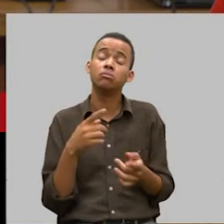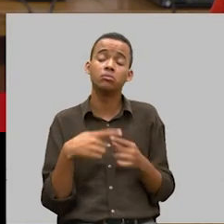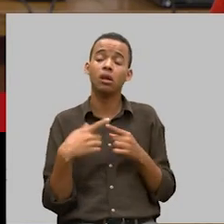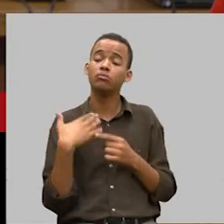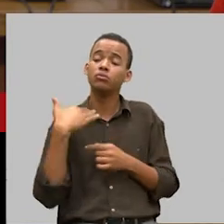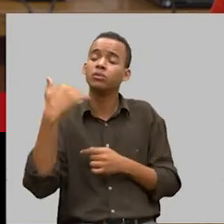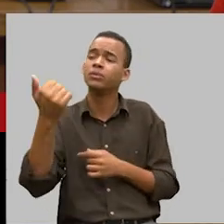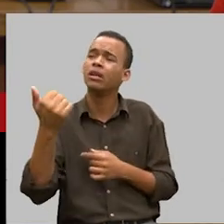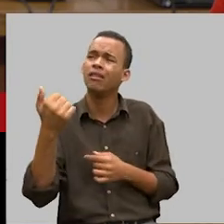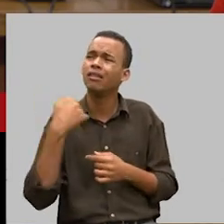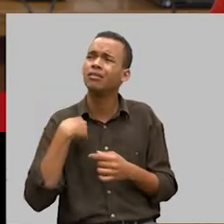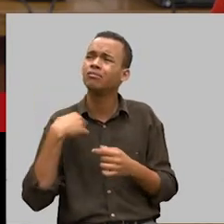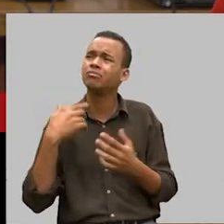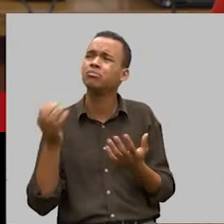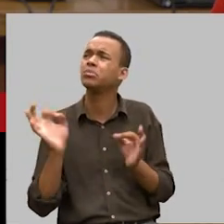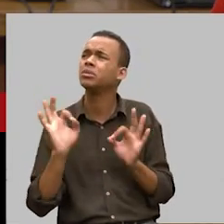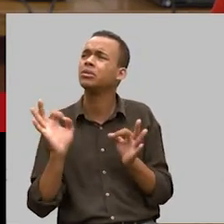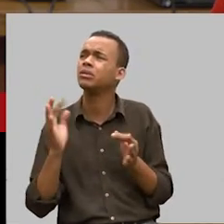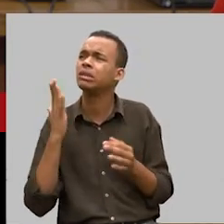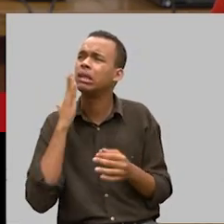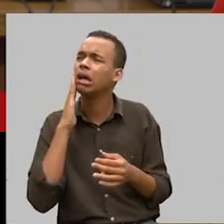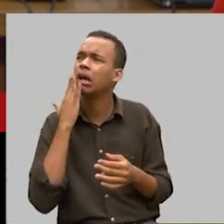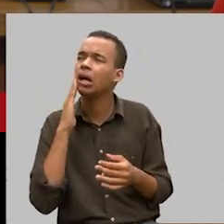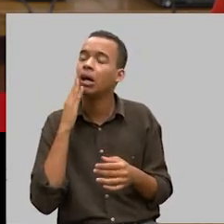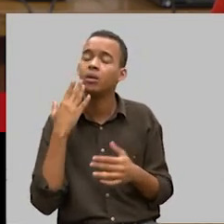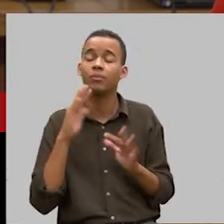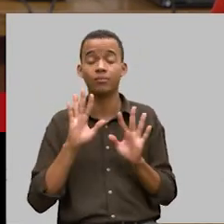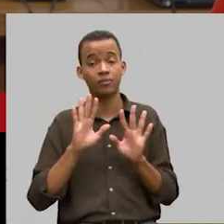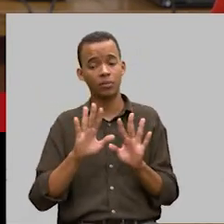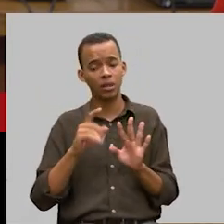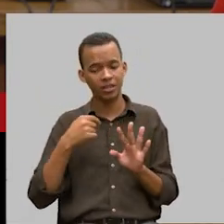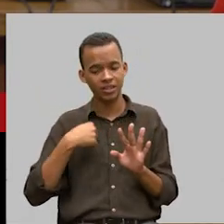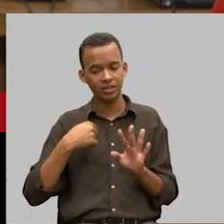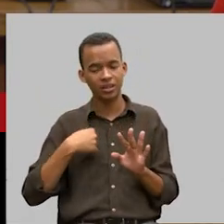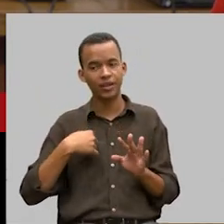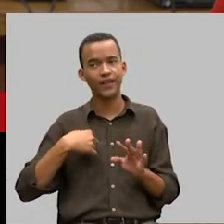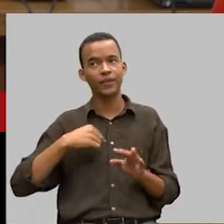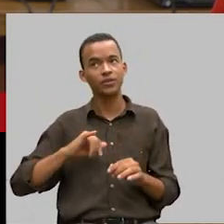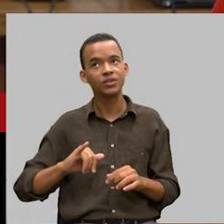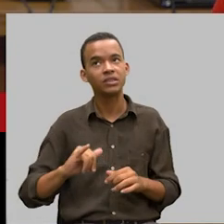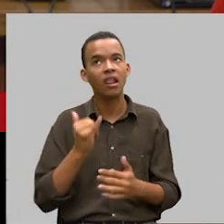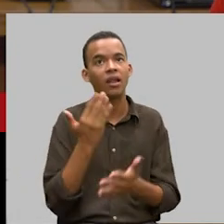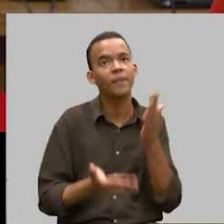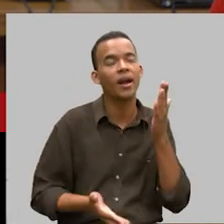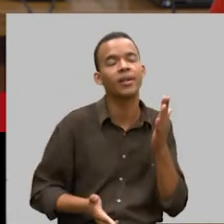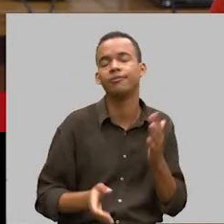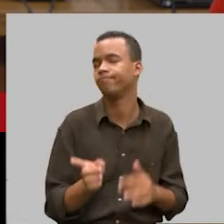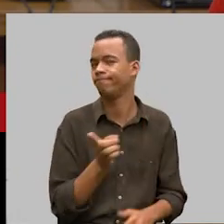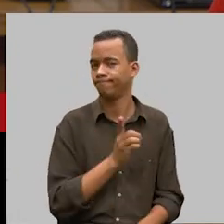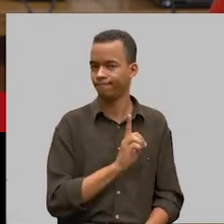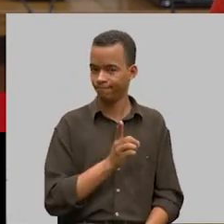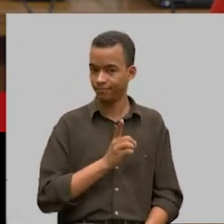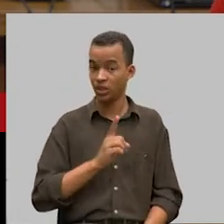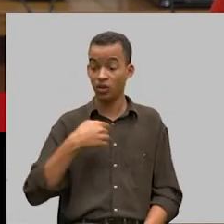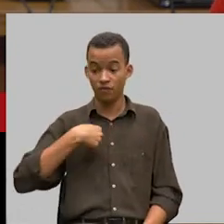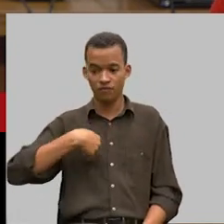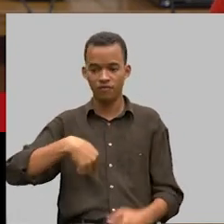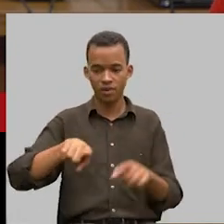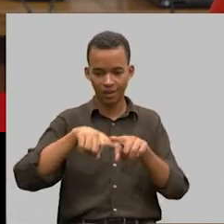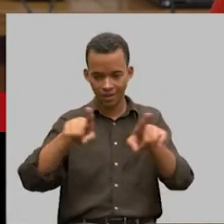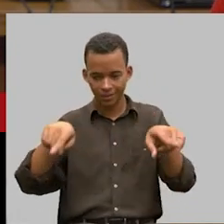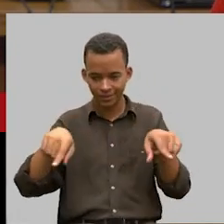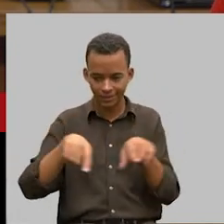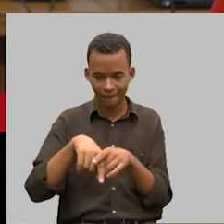não entendia quase nada mas não deixei a chance passar fui pra sala aprender